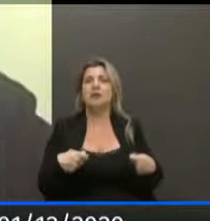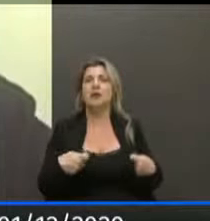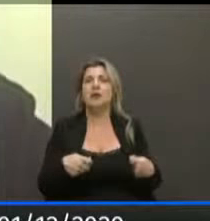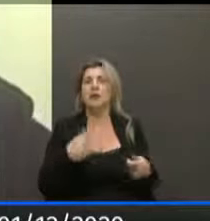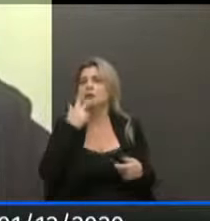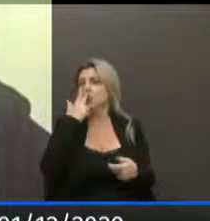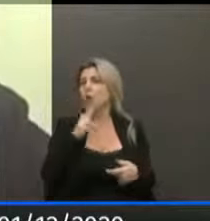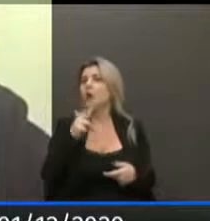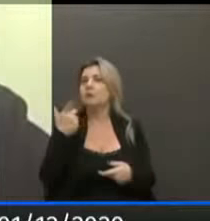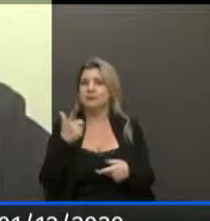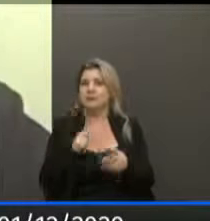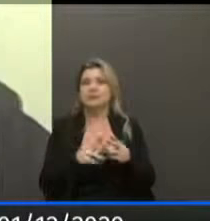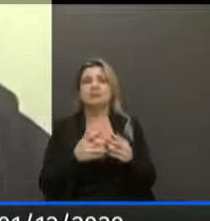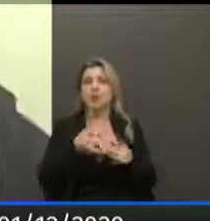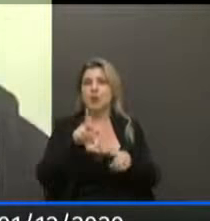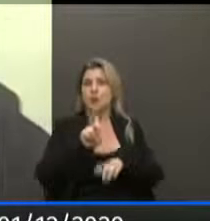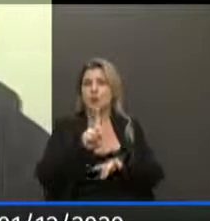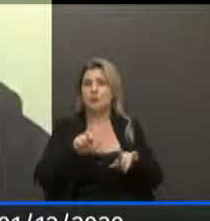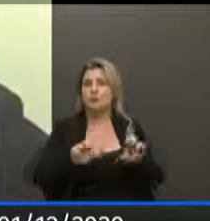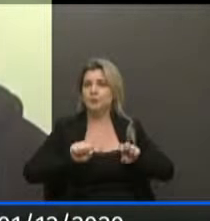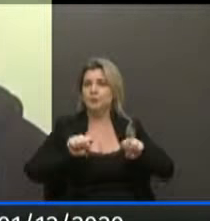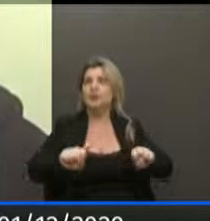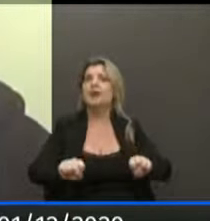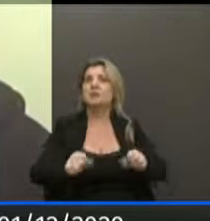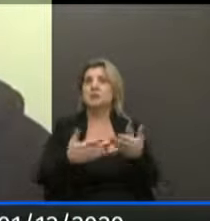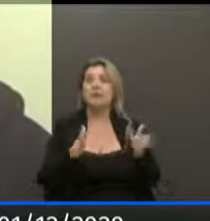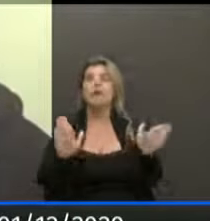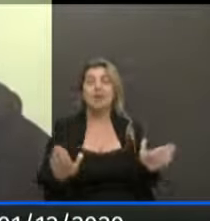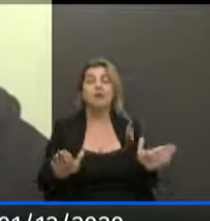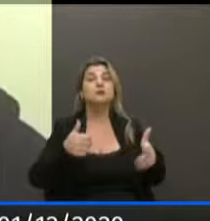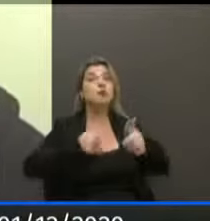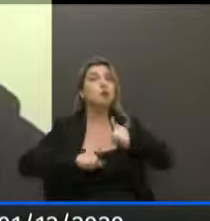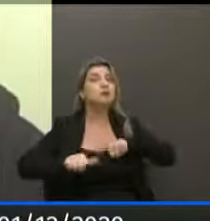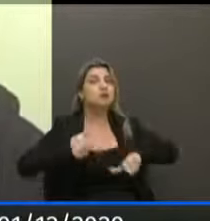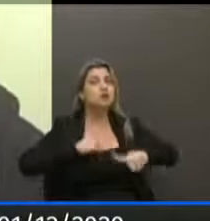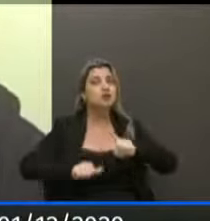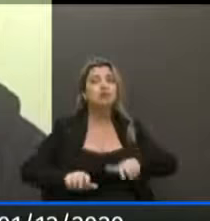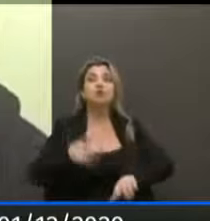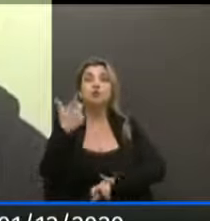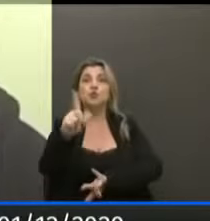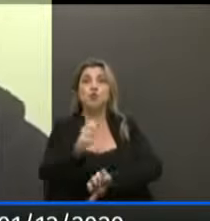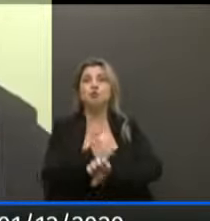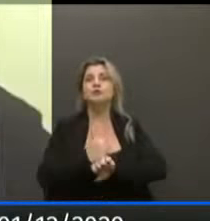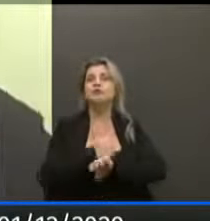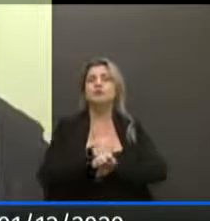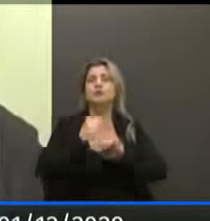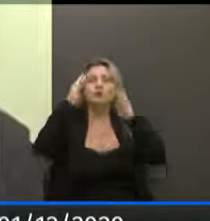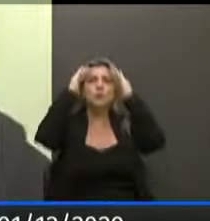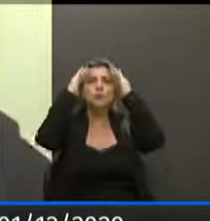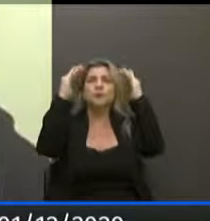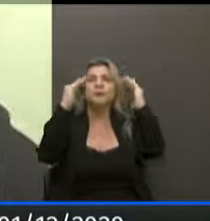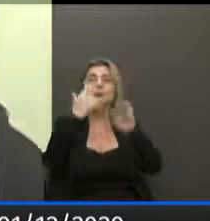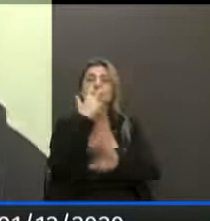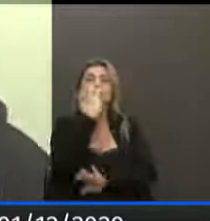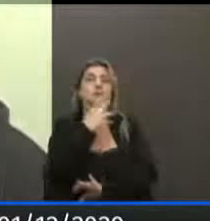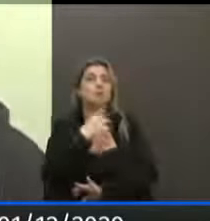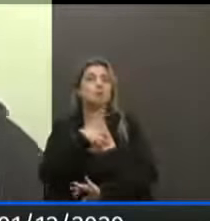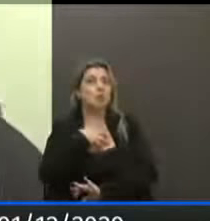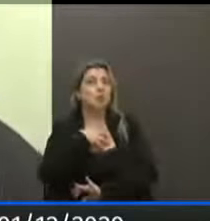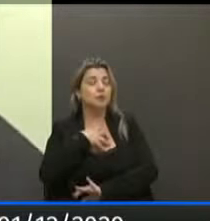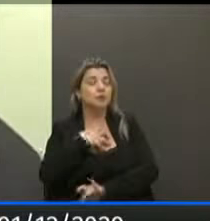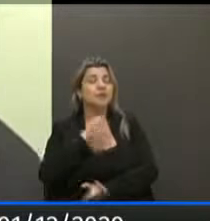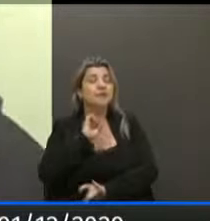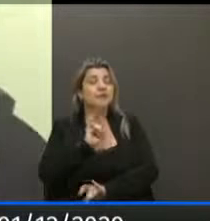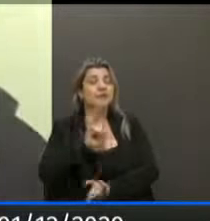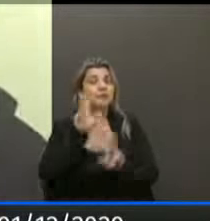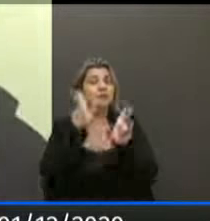sem restrições, os artistas e outras profissões sejam respeitadas da mesma forma. Se as pessoas soubessem a quantidade